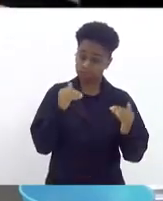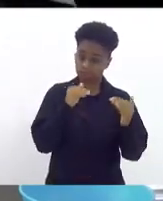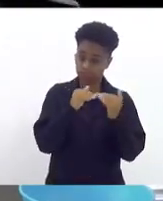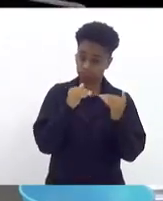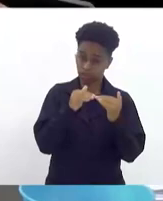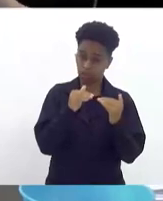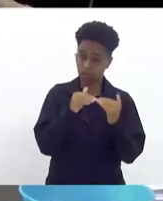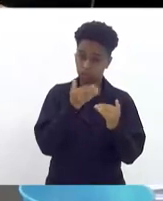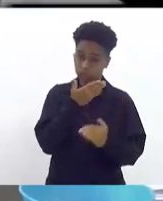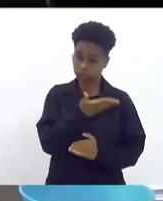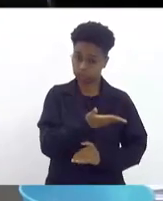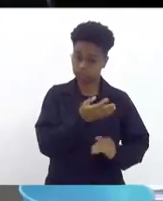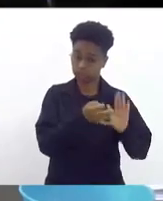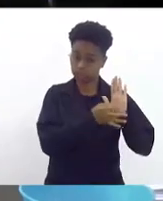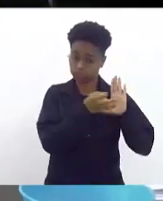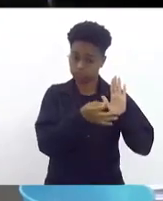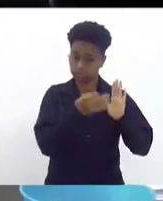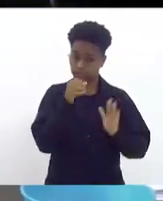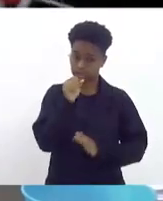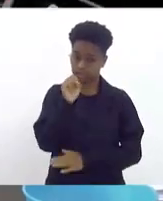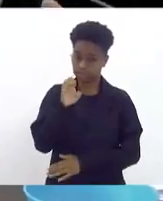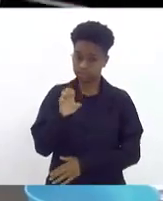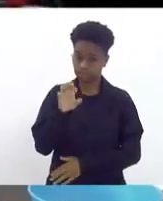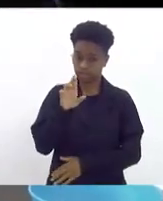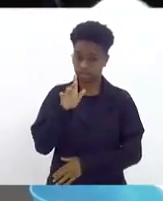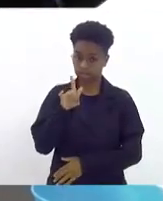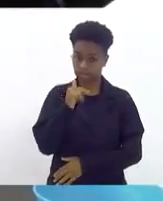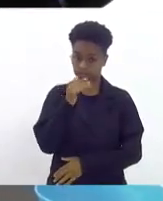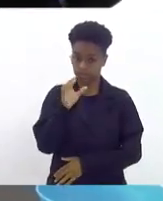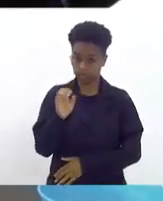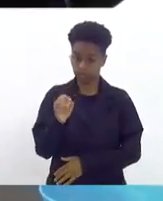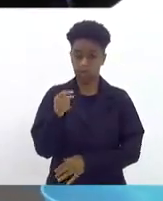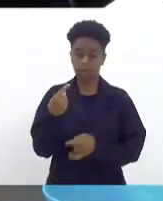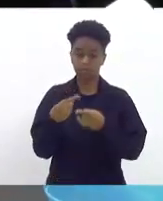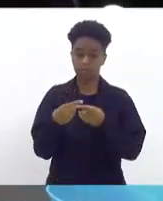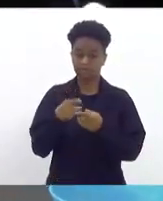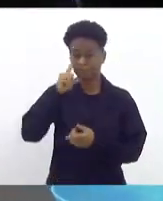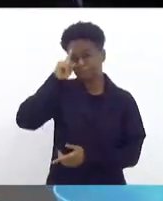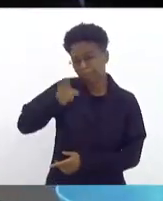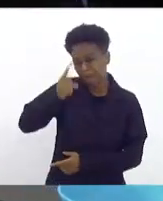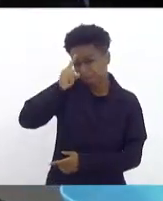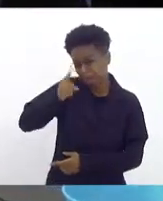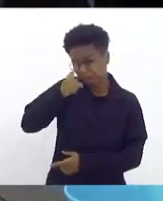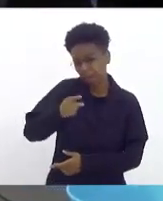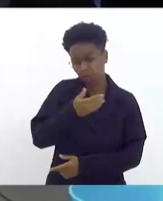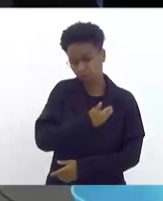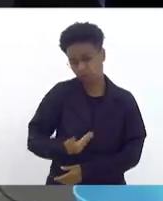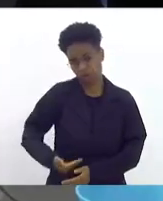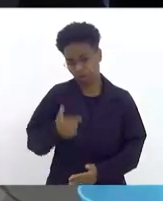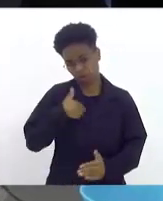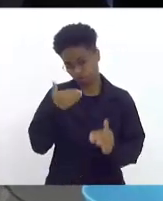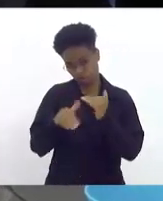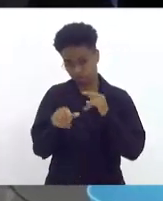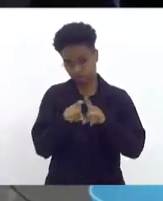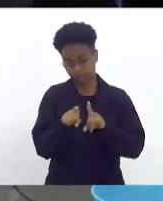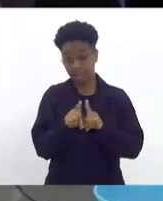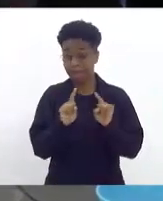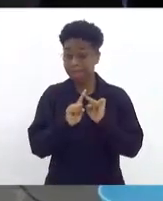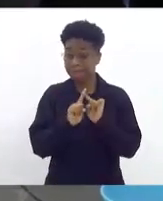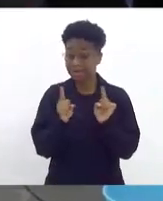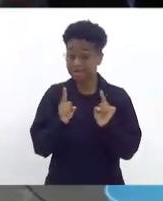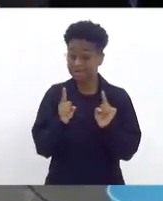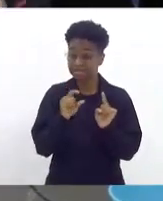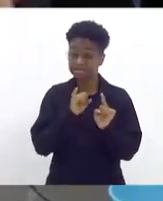do colega Deputado Dr Serginho Como uma coisa impositiva ao governo mas como